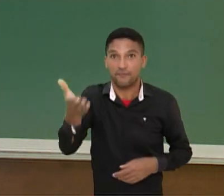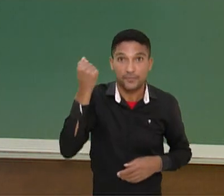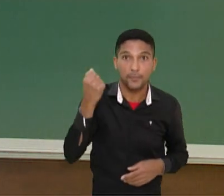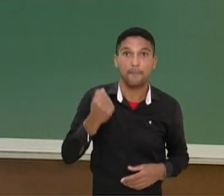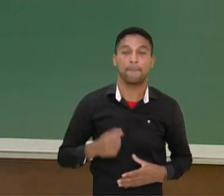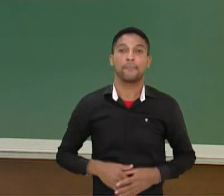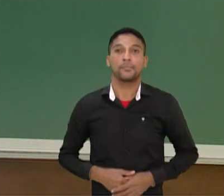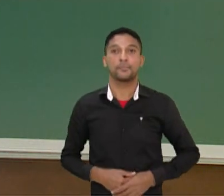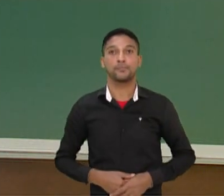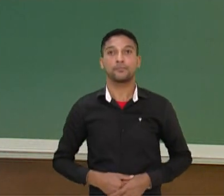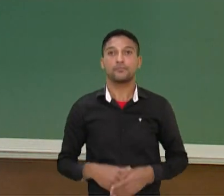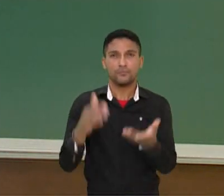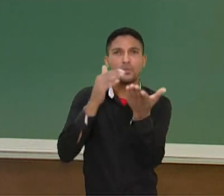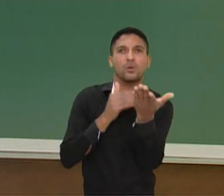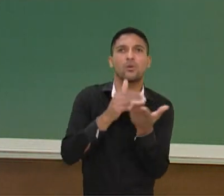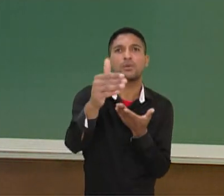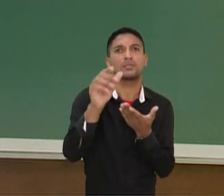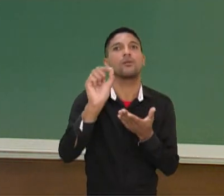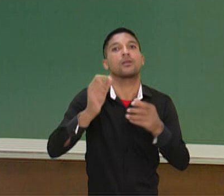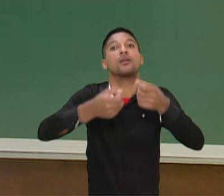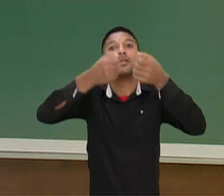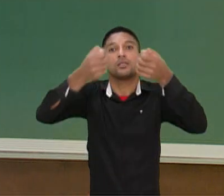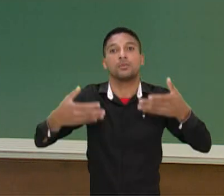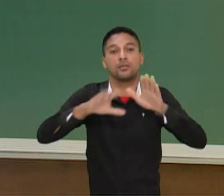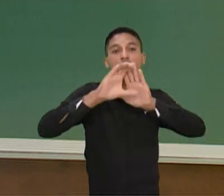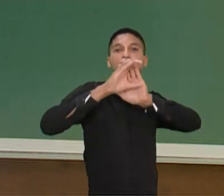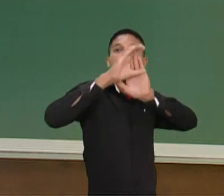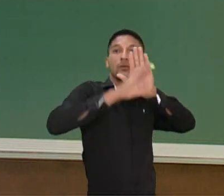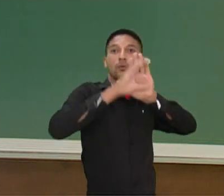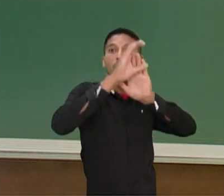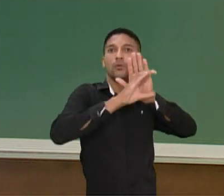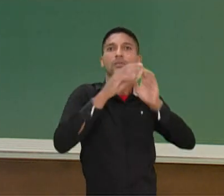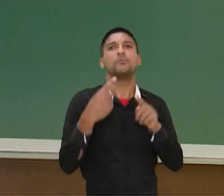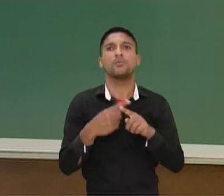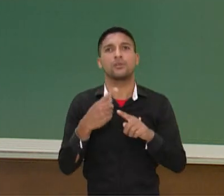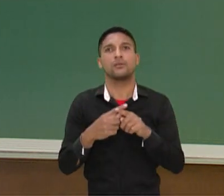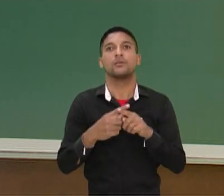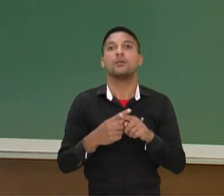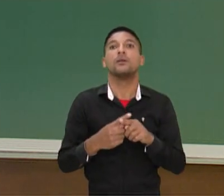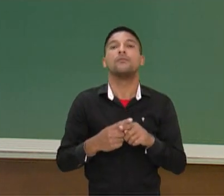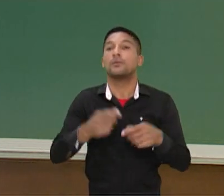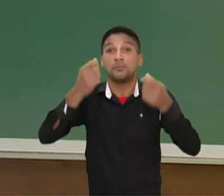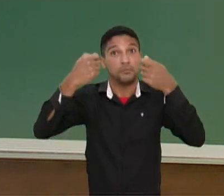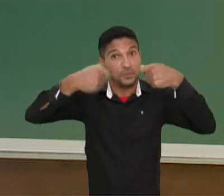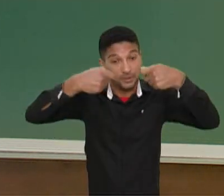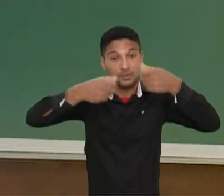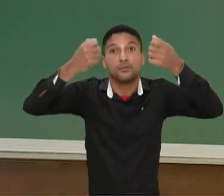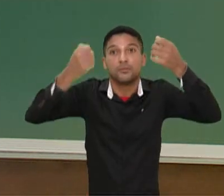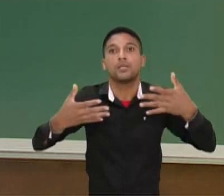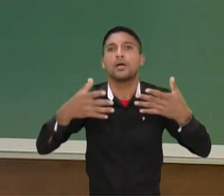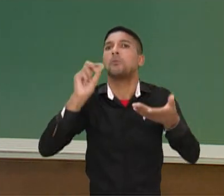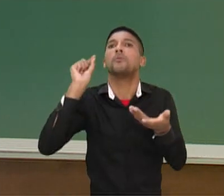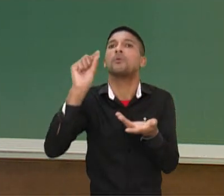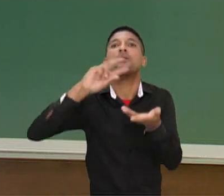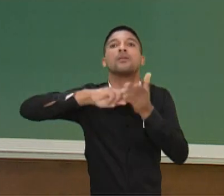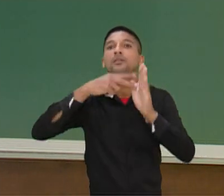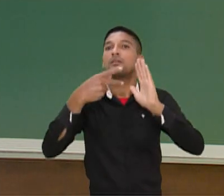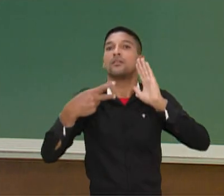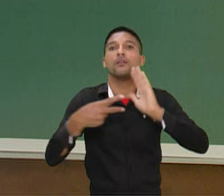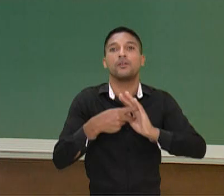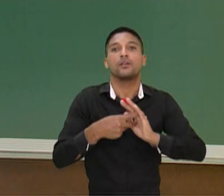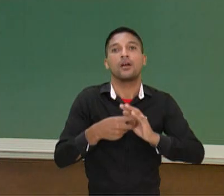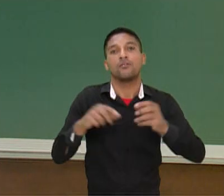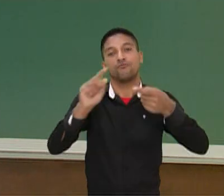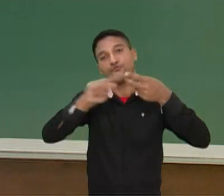Para começar, começamos sempre com a definição, né? Por quê? Porque a gente precisa dizer o que é para depois poder estudar um pouquinho mais